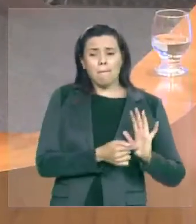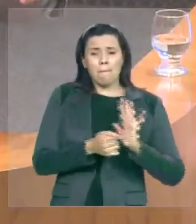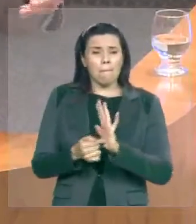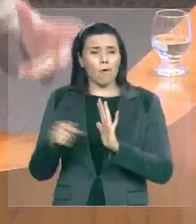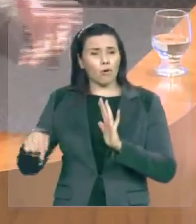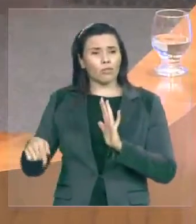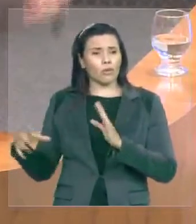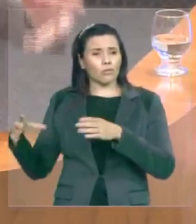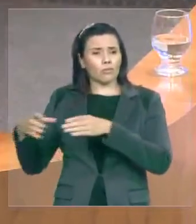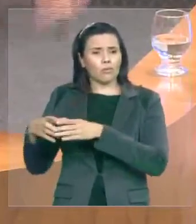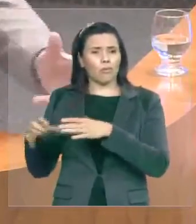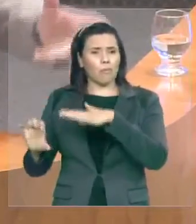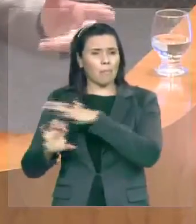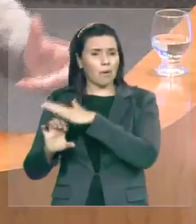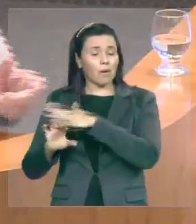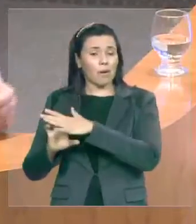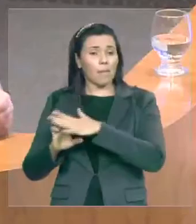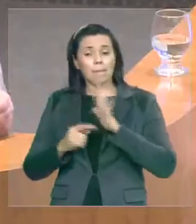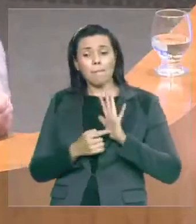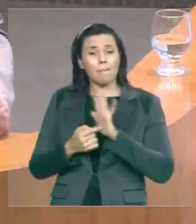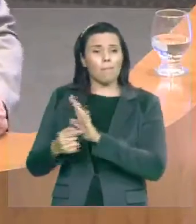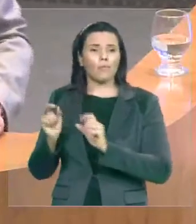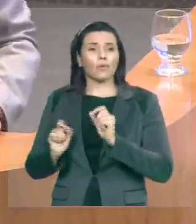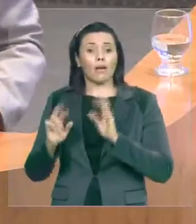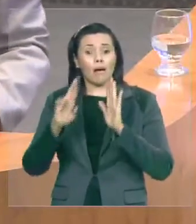eles quais eram as exigências.